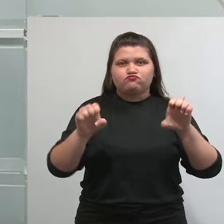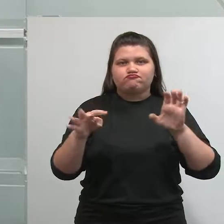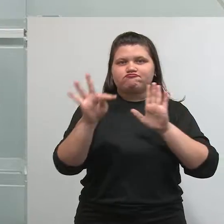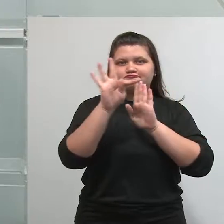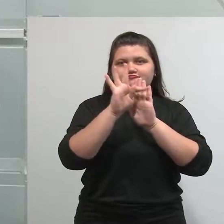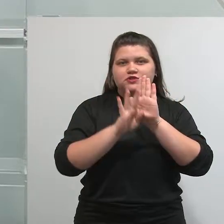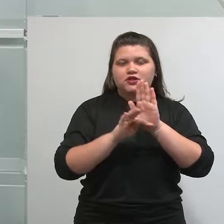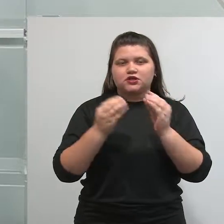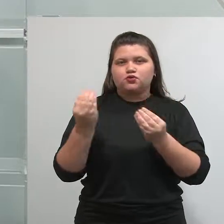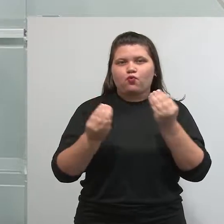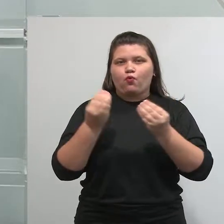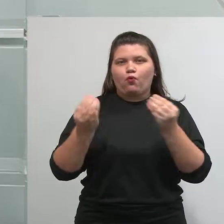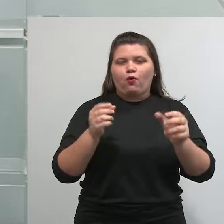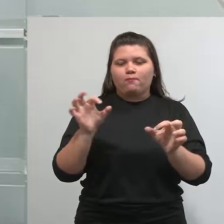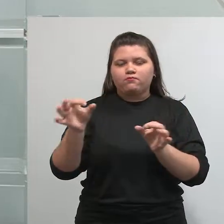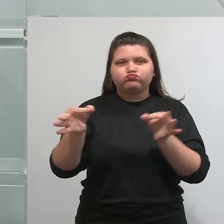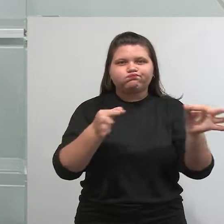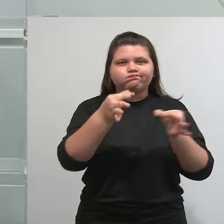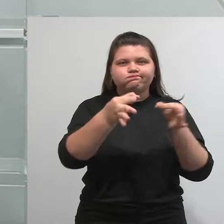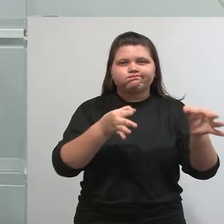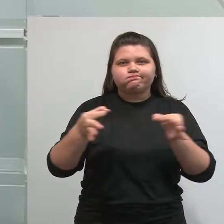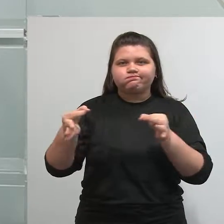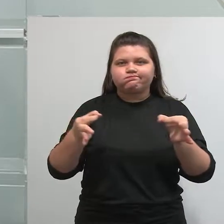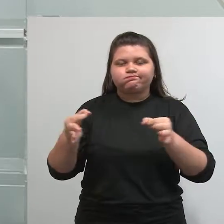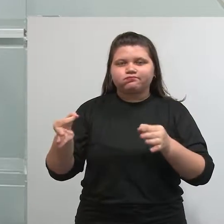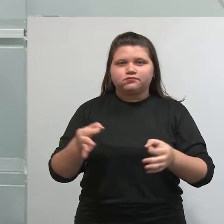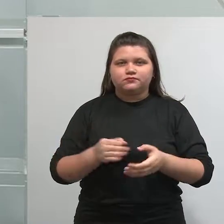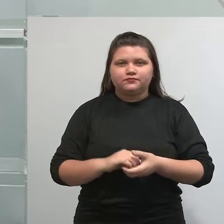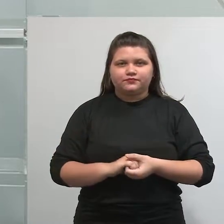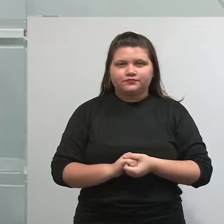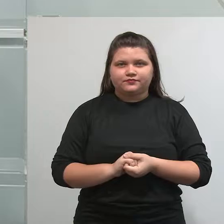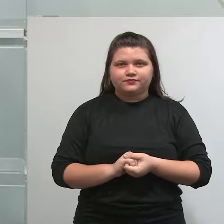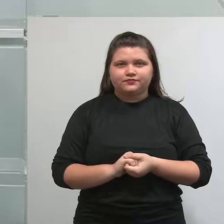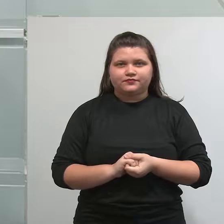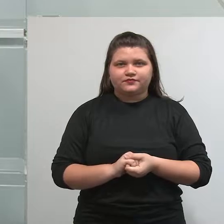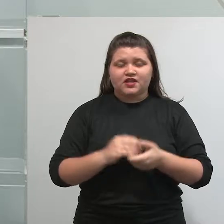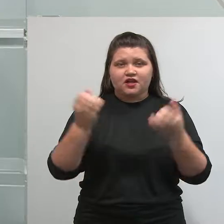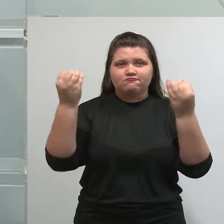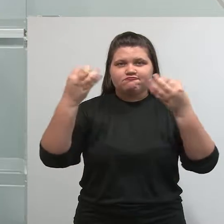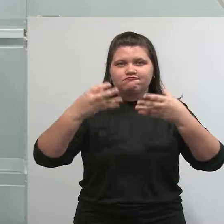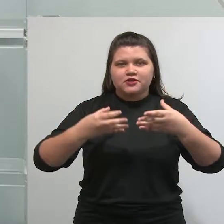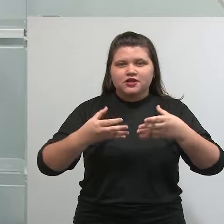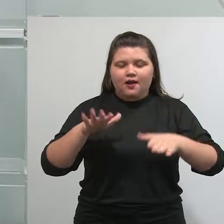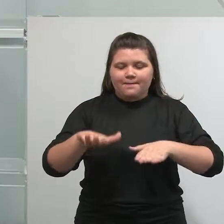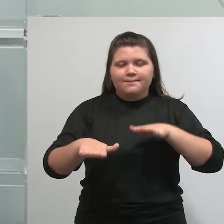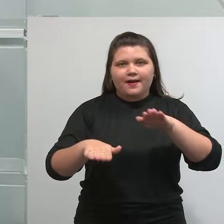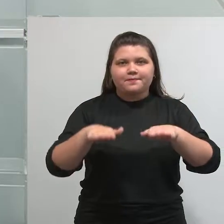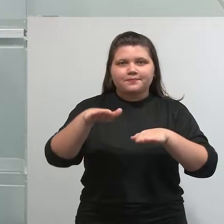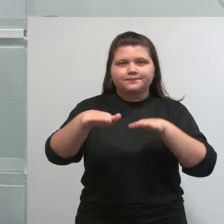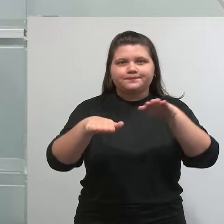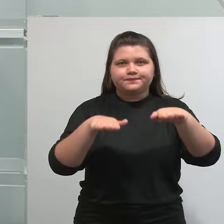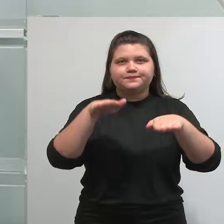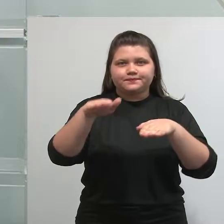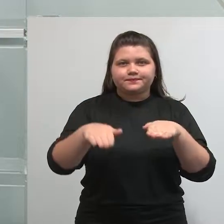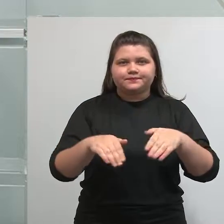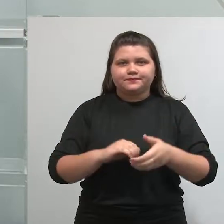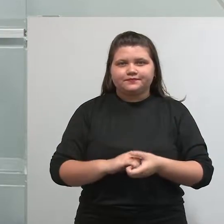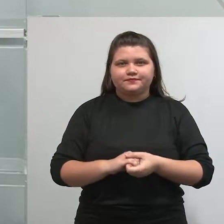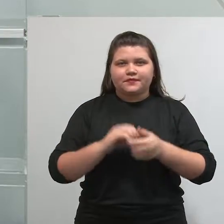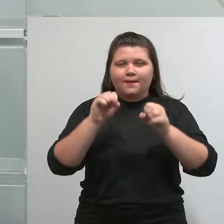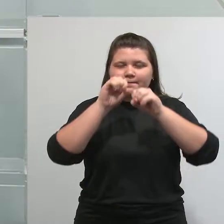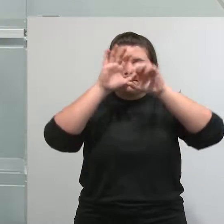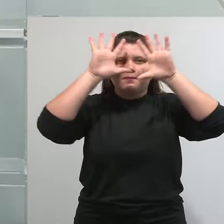vai organizar isso de forma física, eu quero explicar para vocês o passo a passo, tá? De maneira